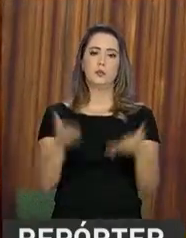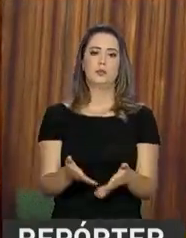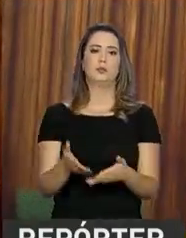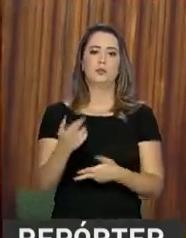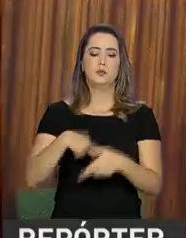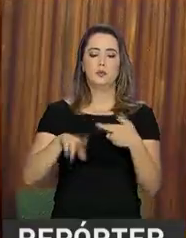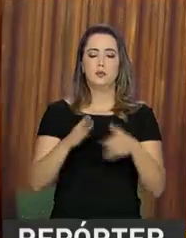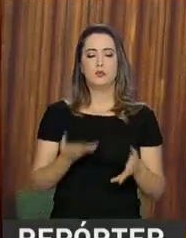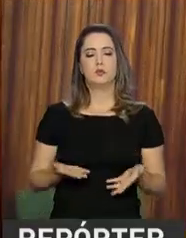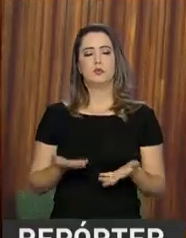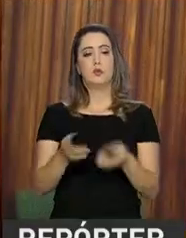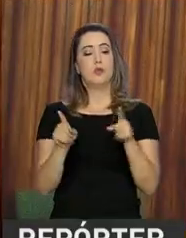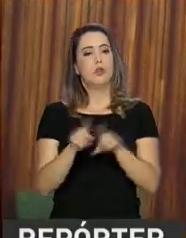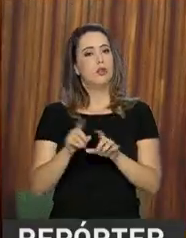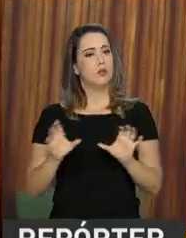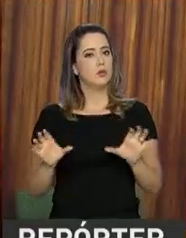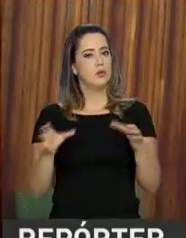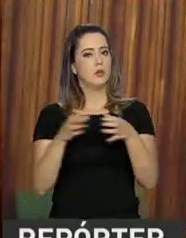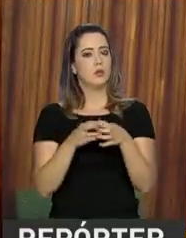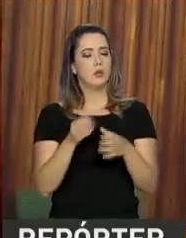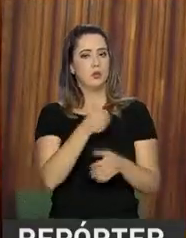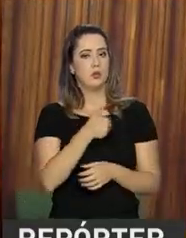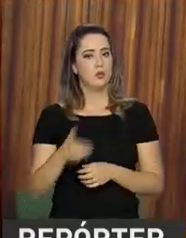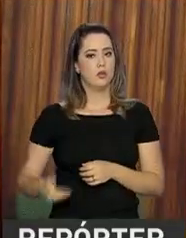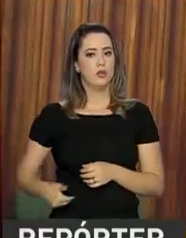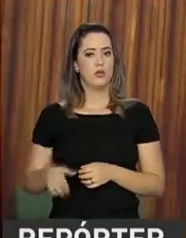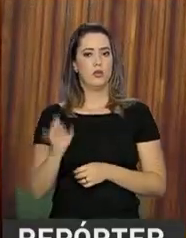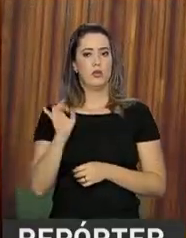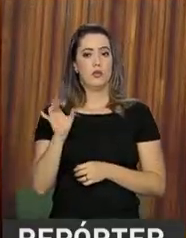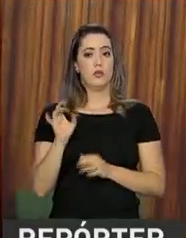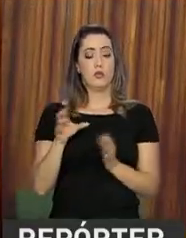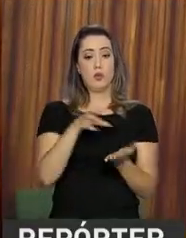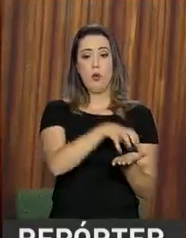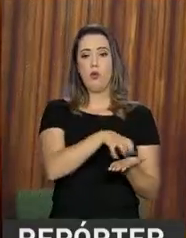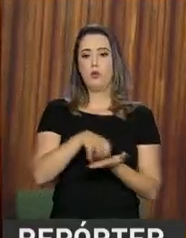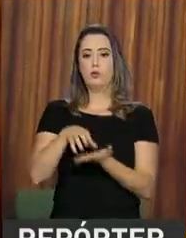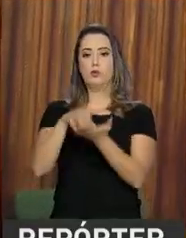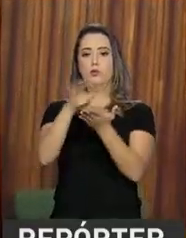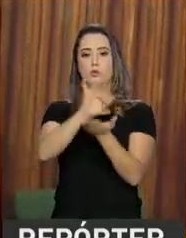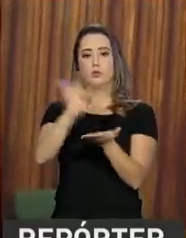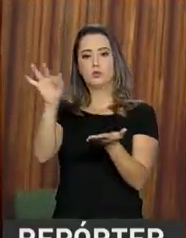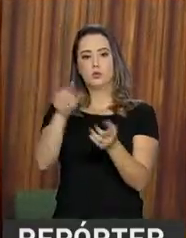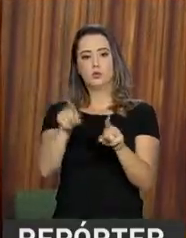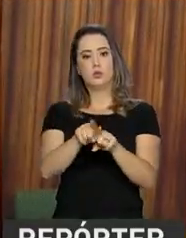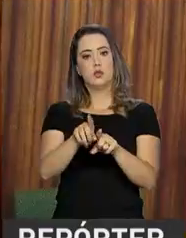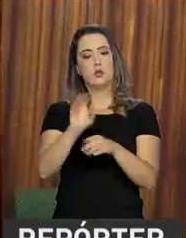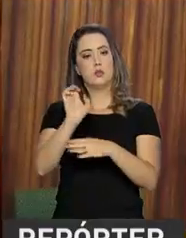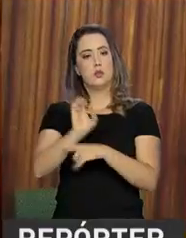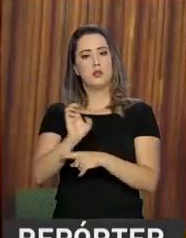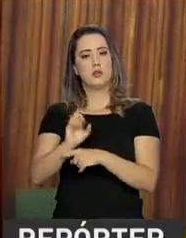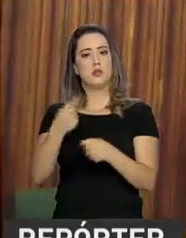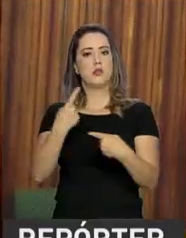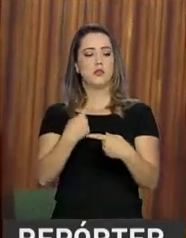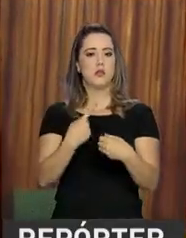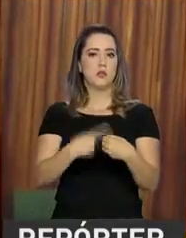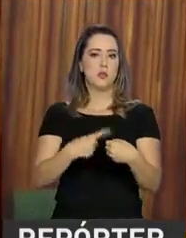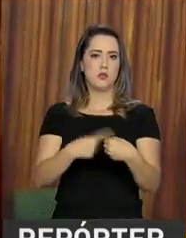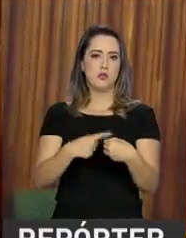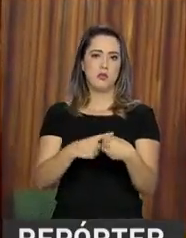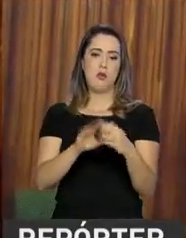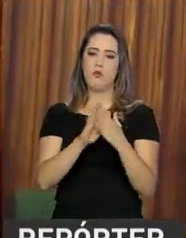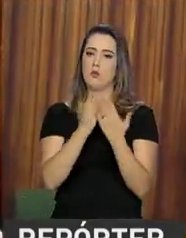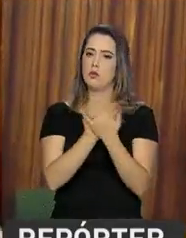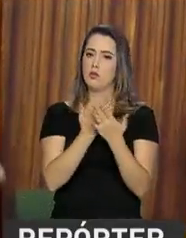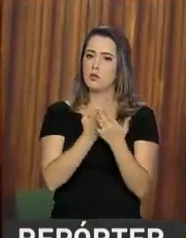prêmio temos a categoria do setor público em que não só os órgãos federais mas também estaduais e municipais escolas autarquias